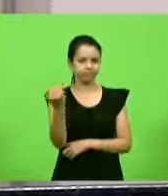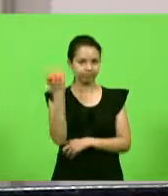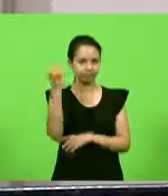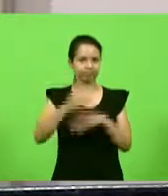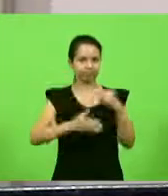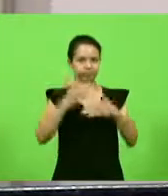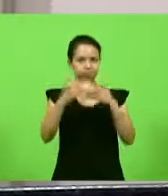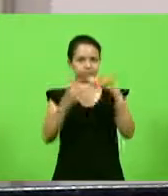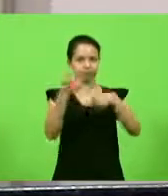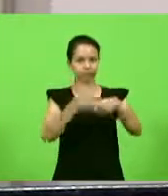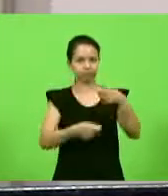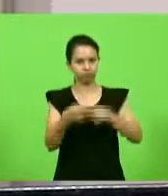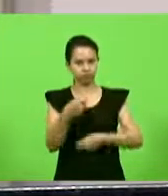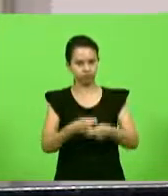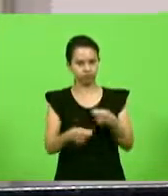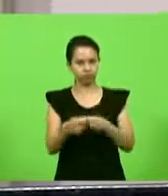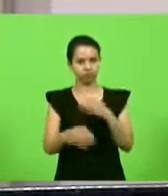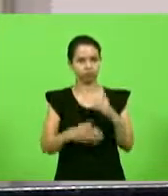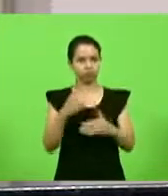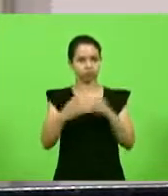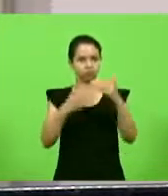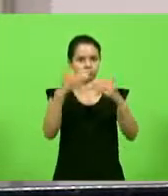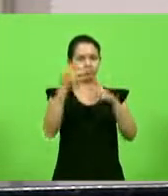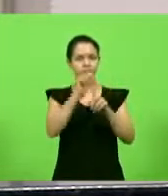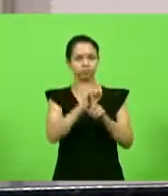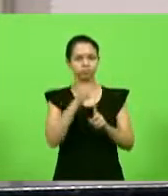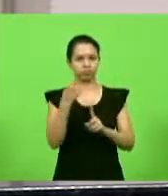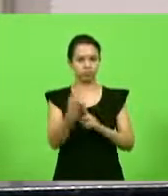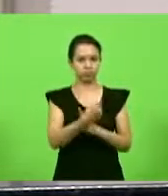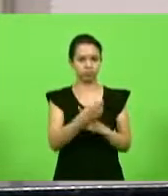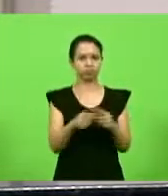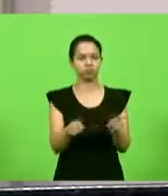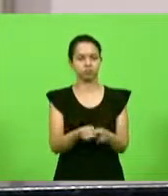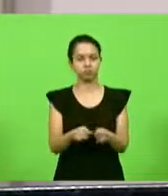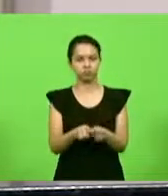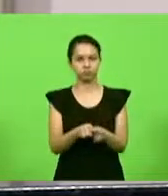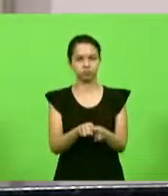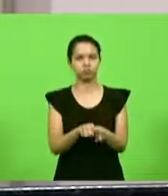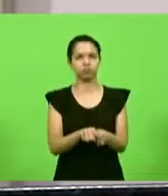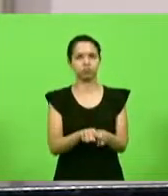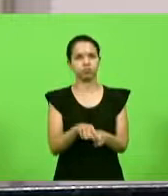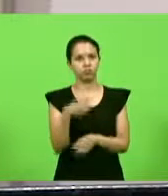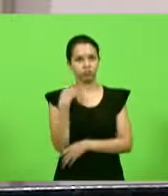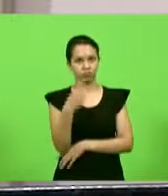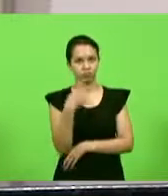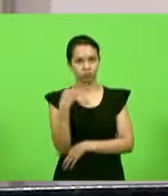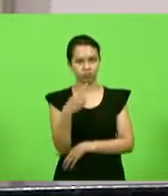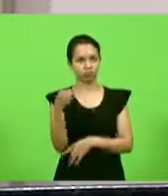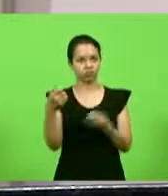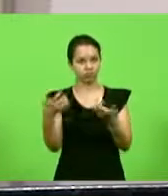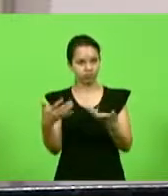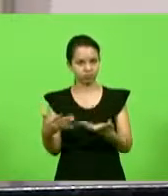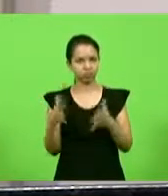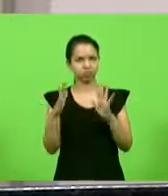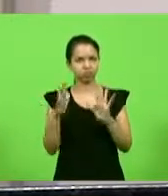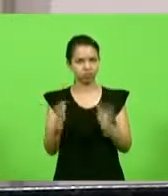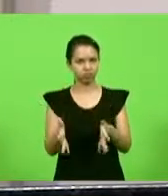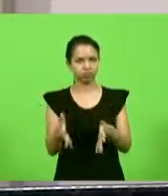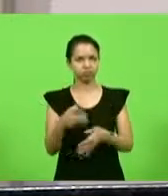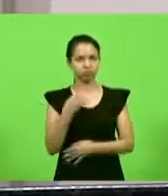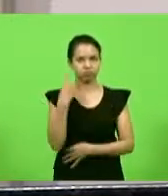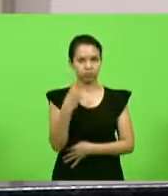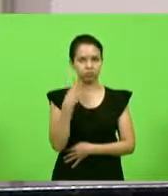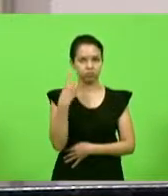desenvolvimento econômico, para o desenvolvimento social. E, como falaram os deputados que me antecederam, o deputado Ismael